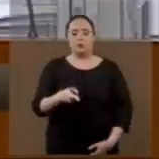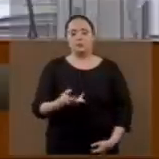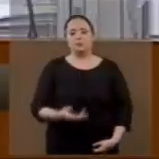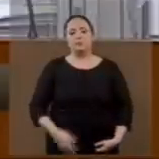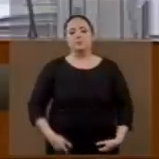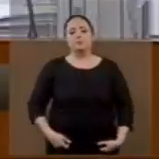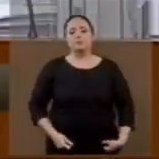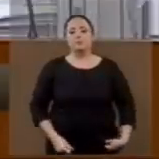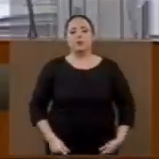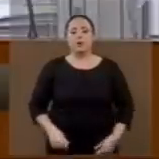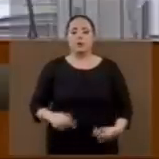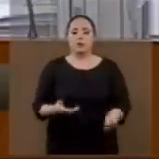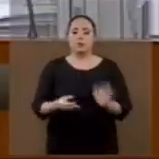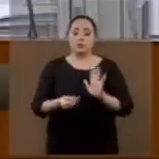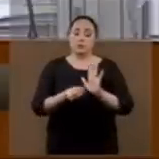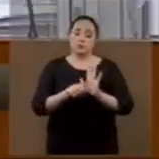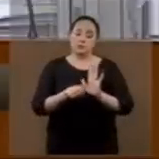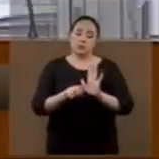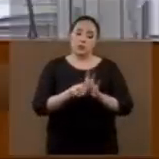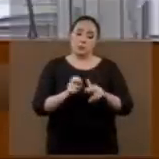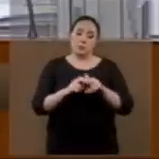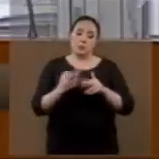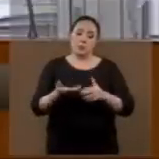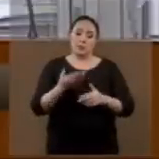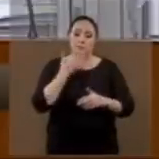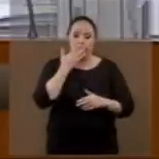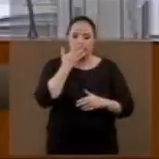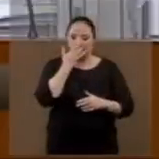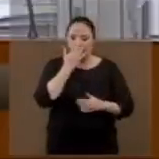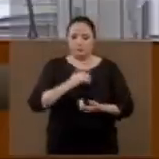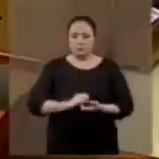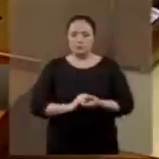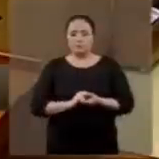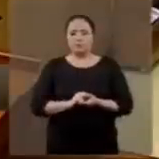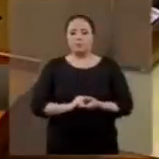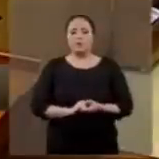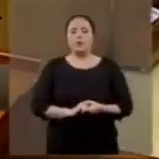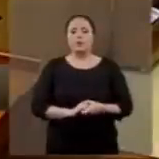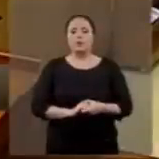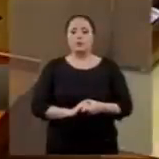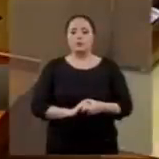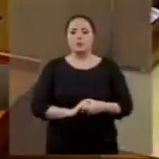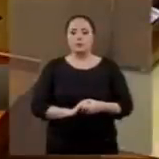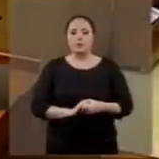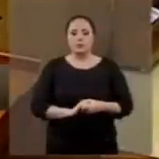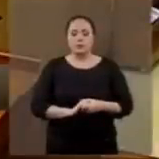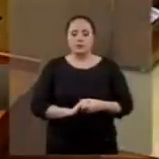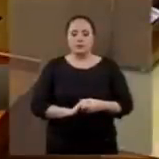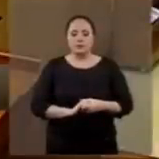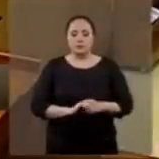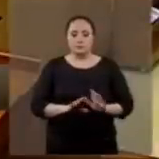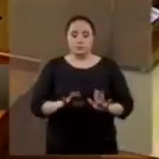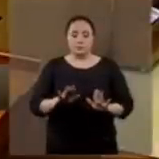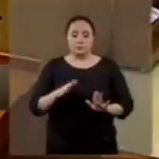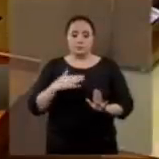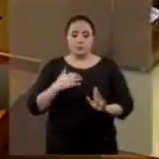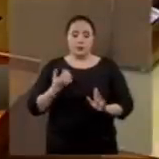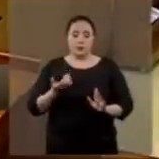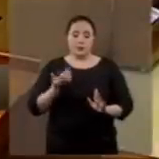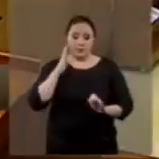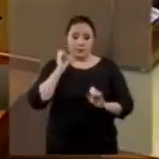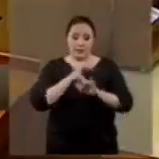E quando eu lancei, essa razão. Não, ministro Lewandowski, para esclarecer, a minha